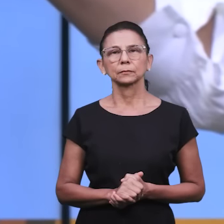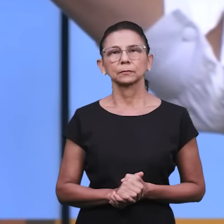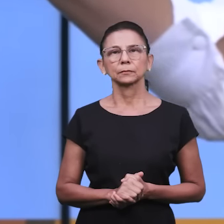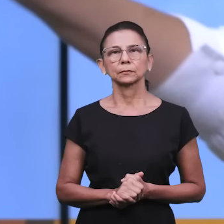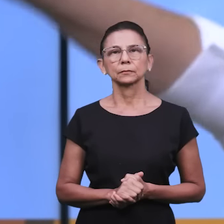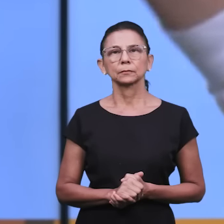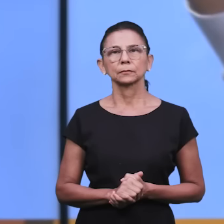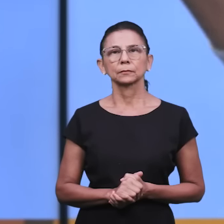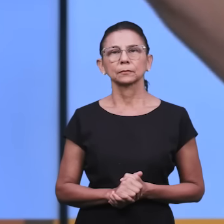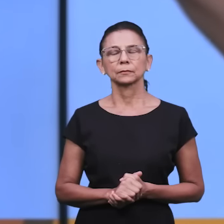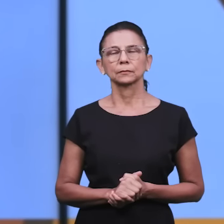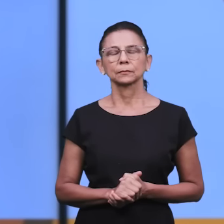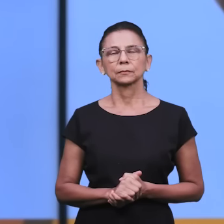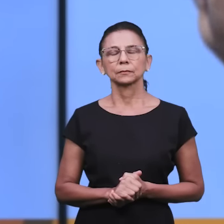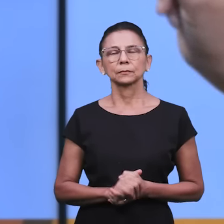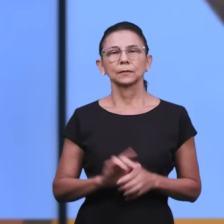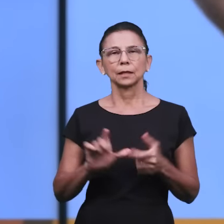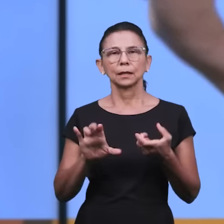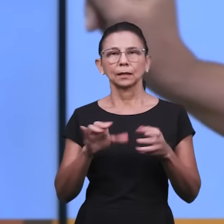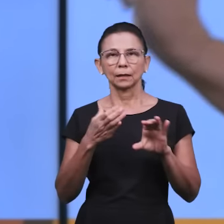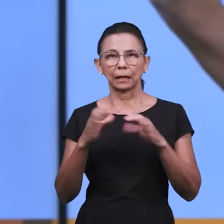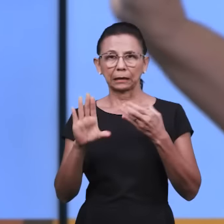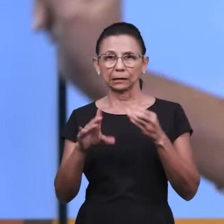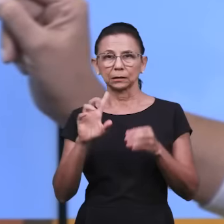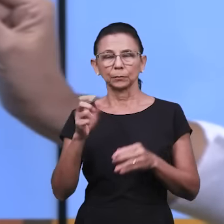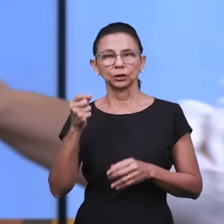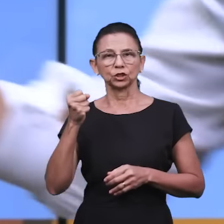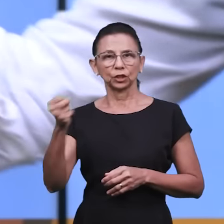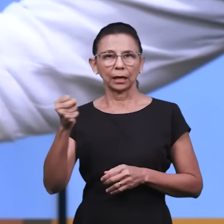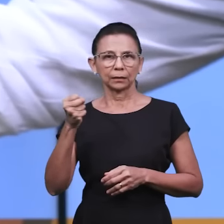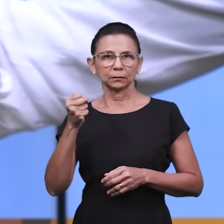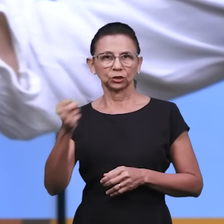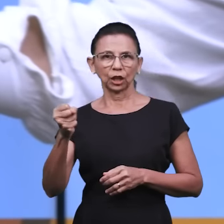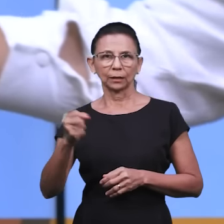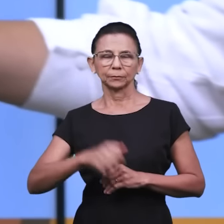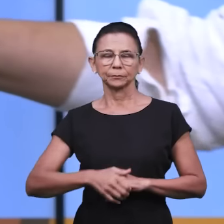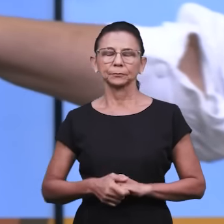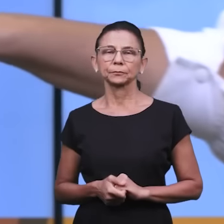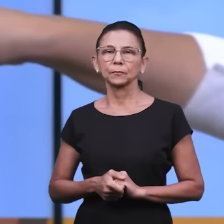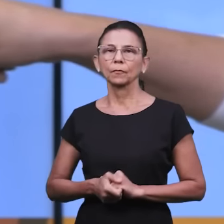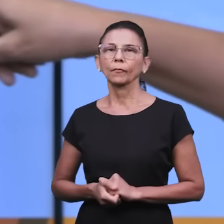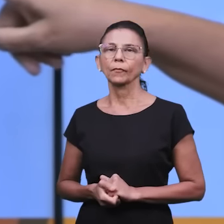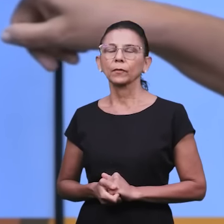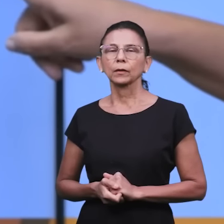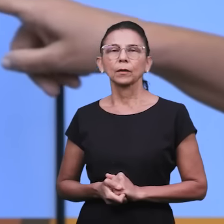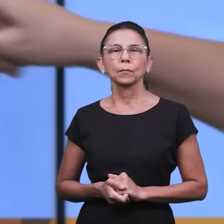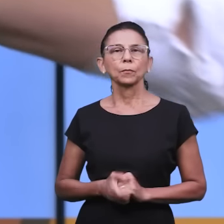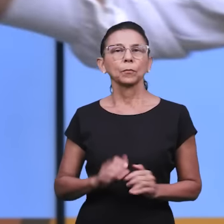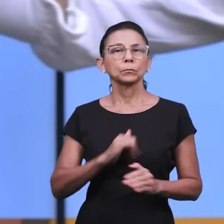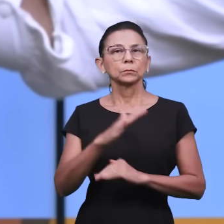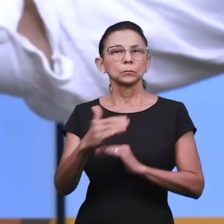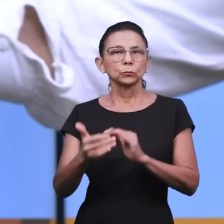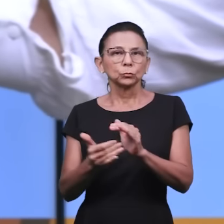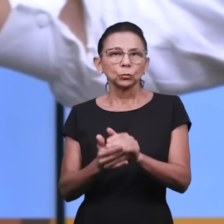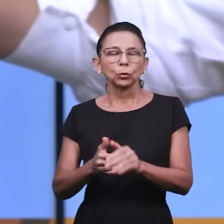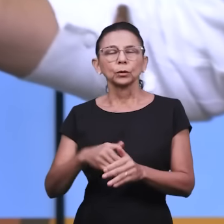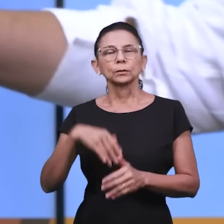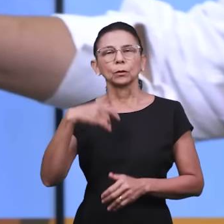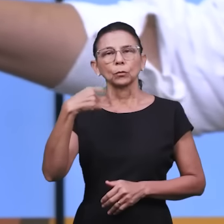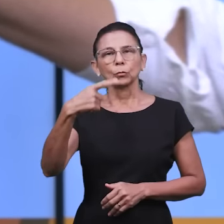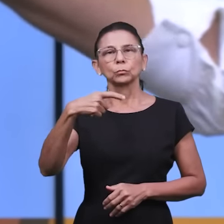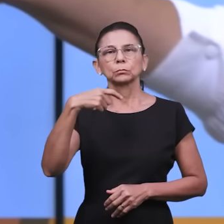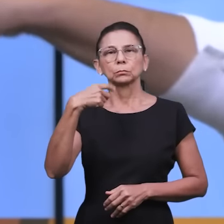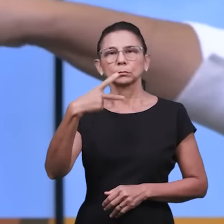tchá. Depois nós vamos ter na parte da estrofe, tocando em todos os tempos.